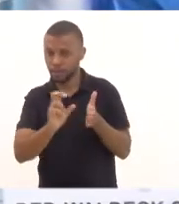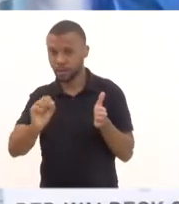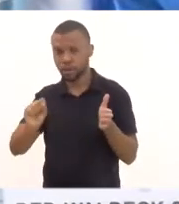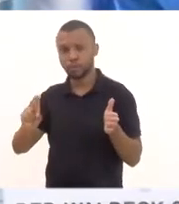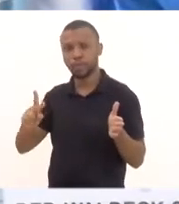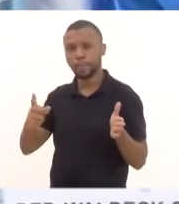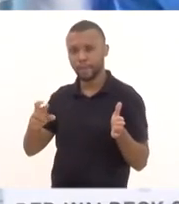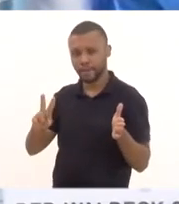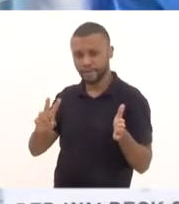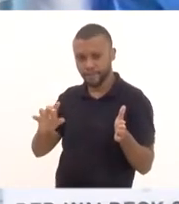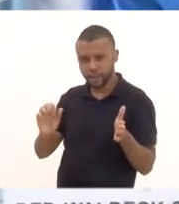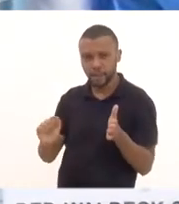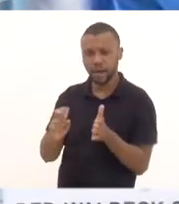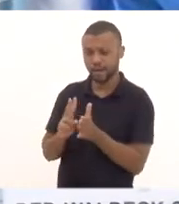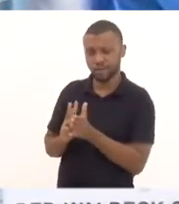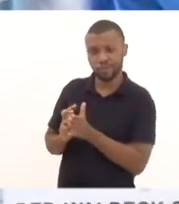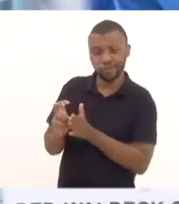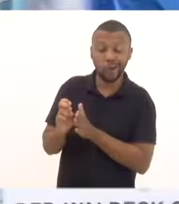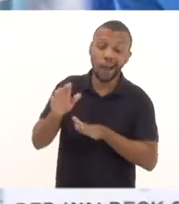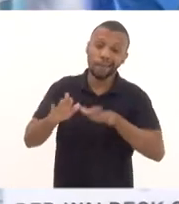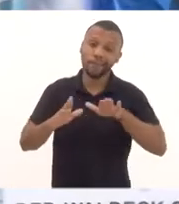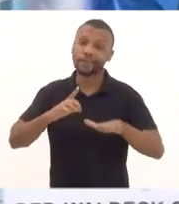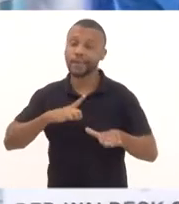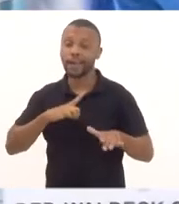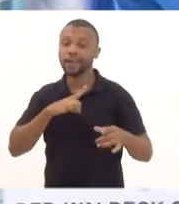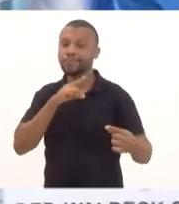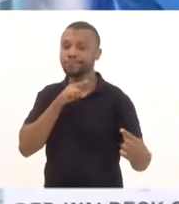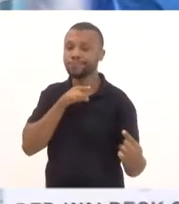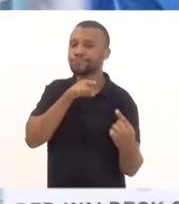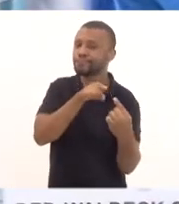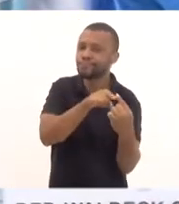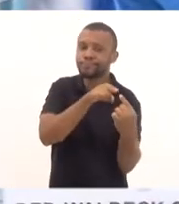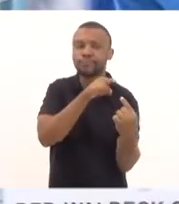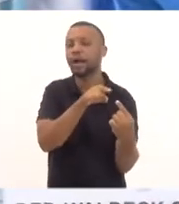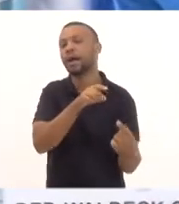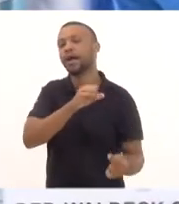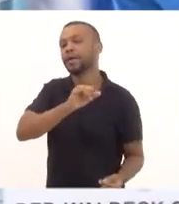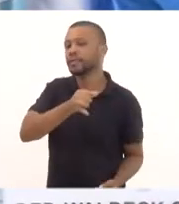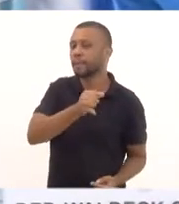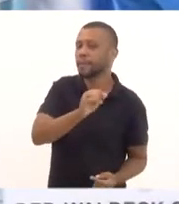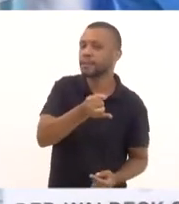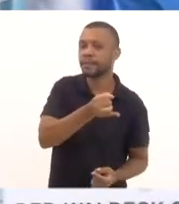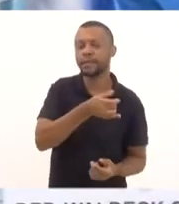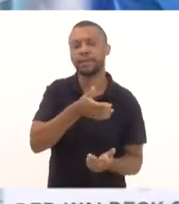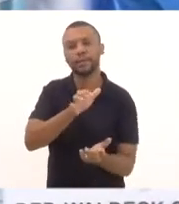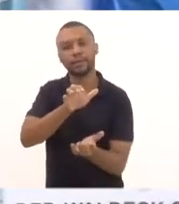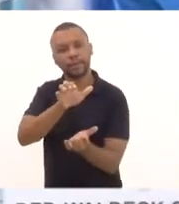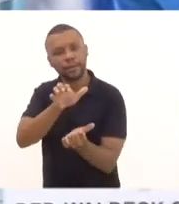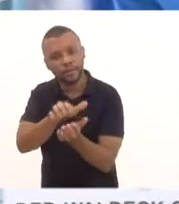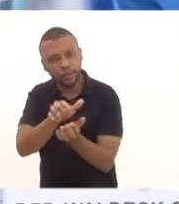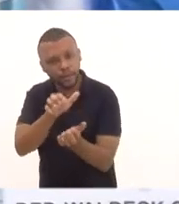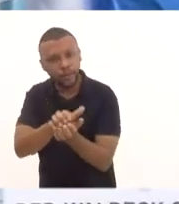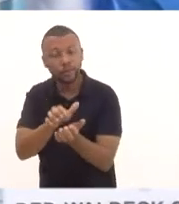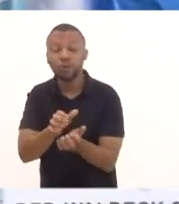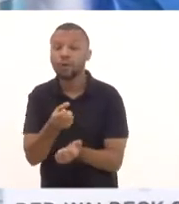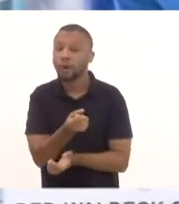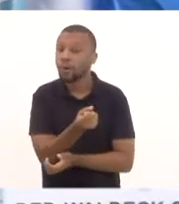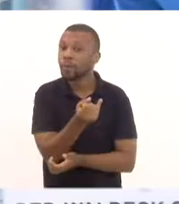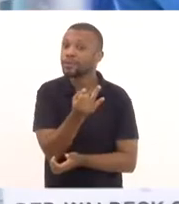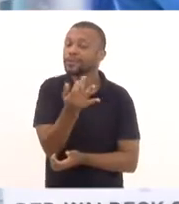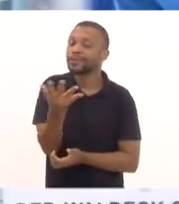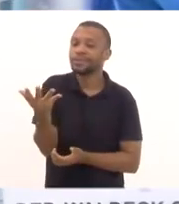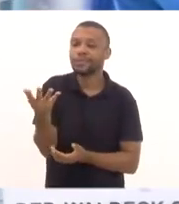tem uma linha ou Japeri o Santa Cruz que era o quantitativo